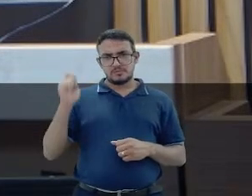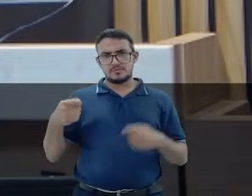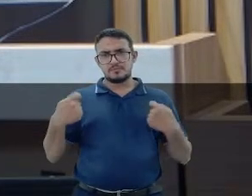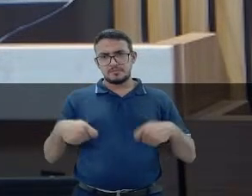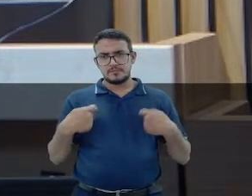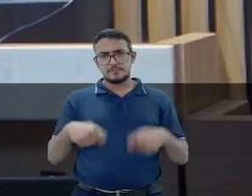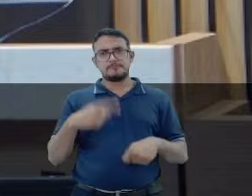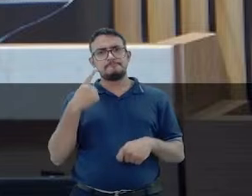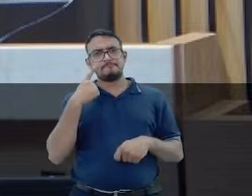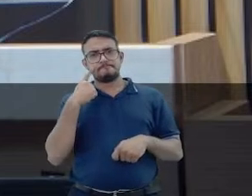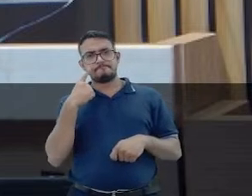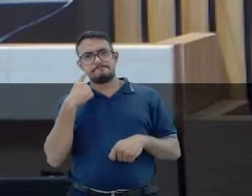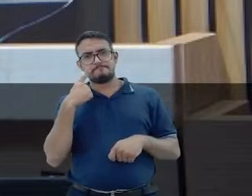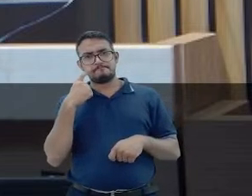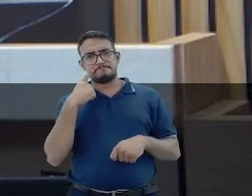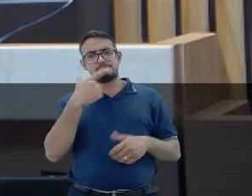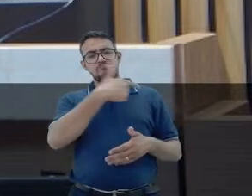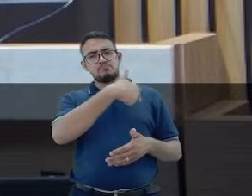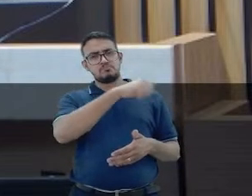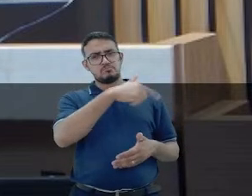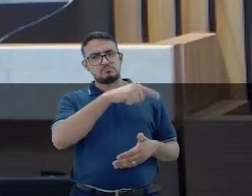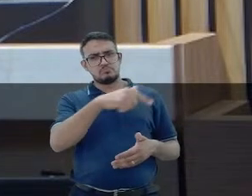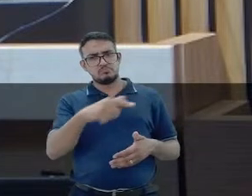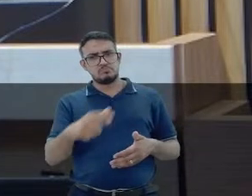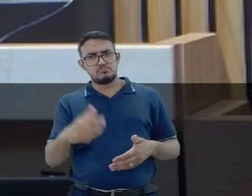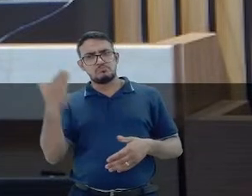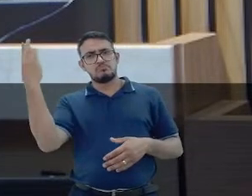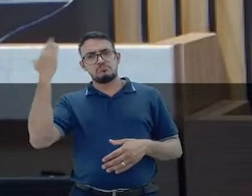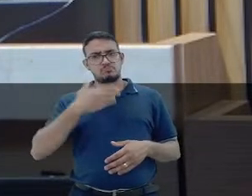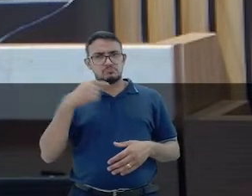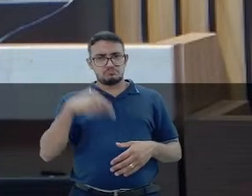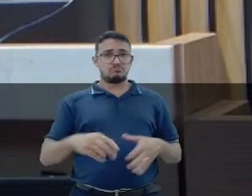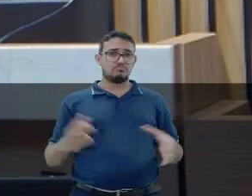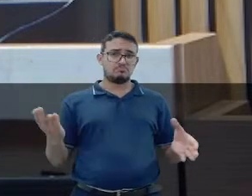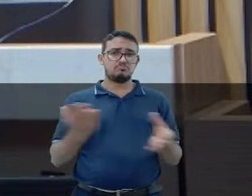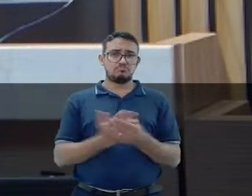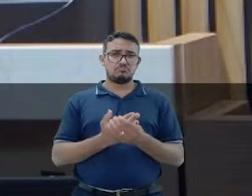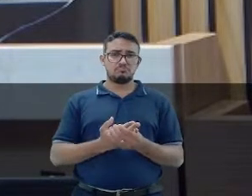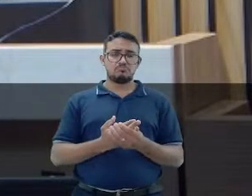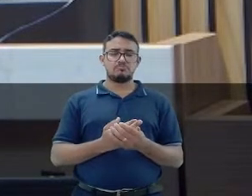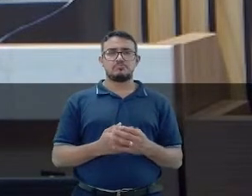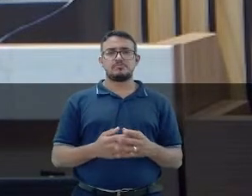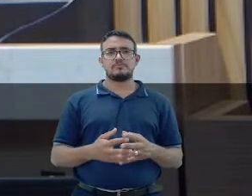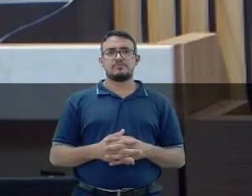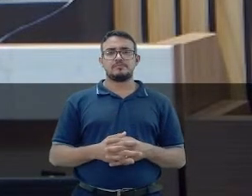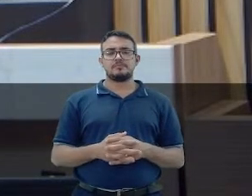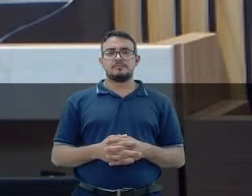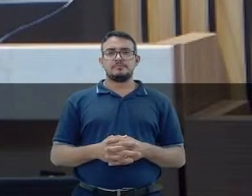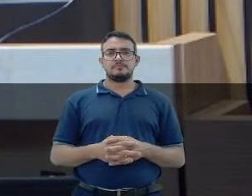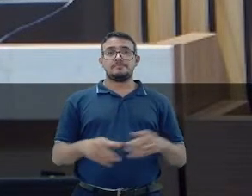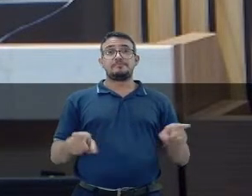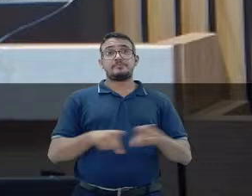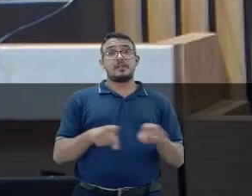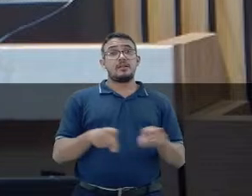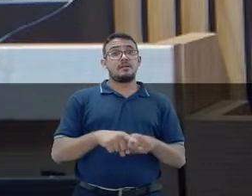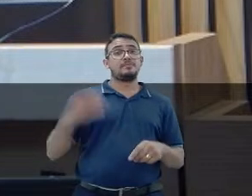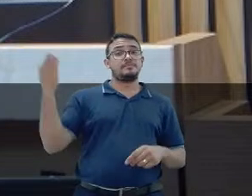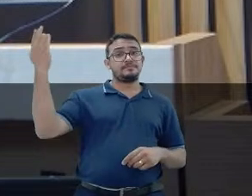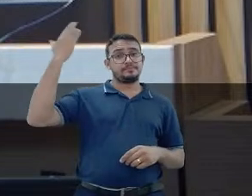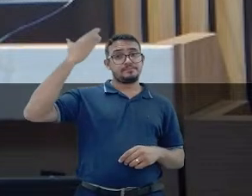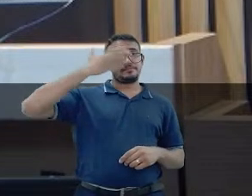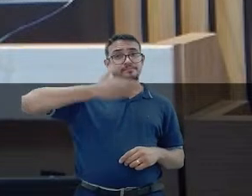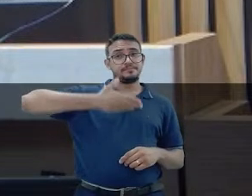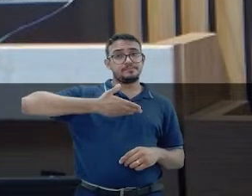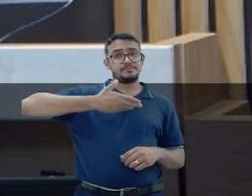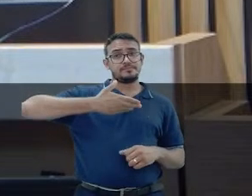em conformidade com as demais provas dos autos. Não restou comprovada qualquer determinação da